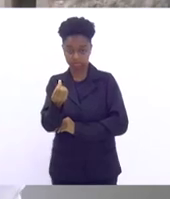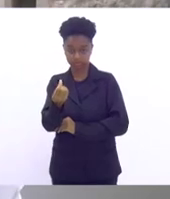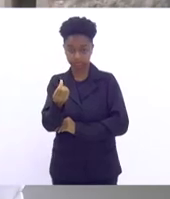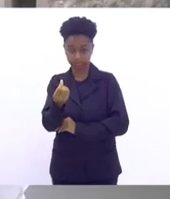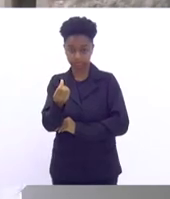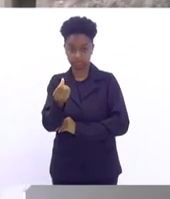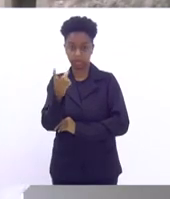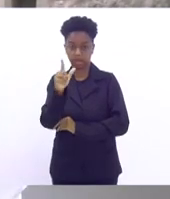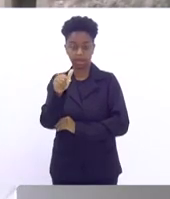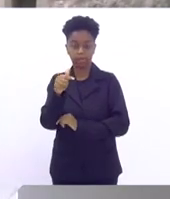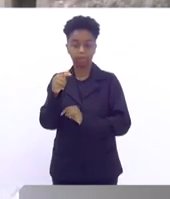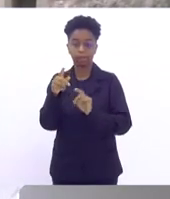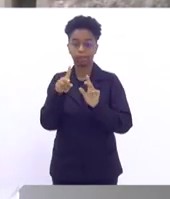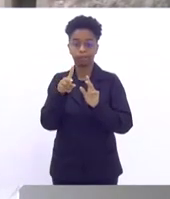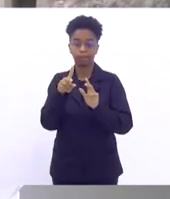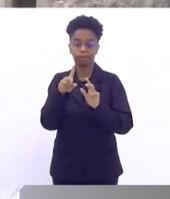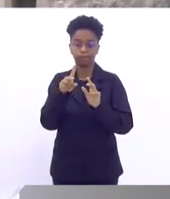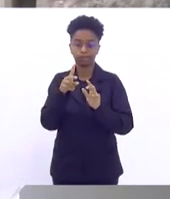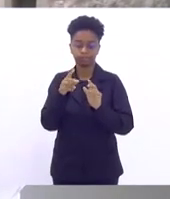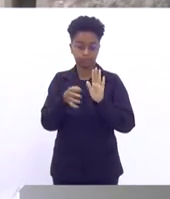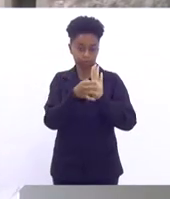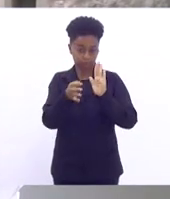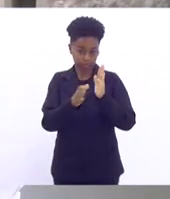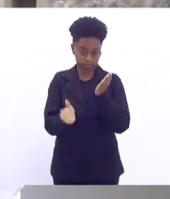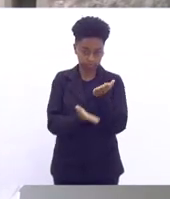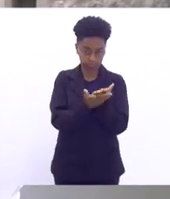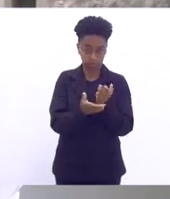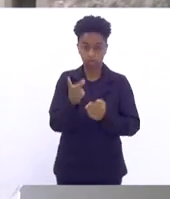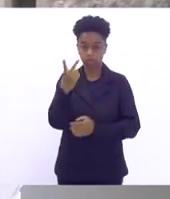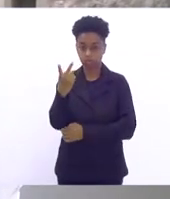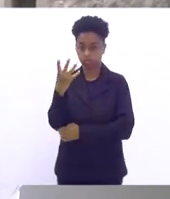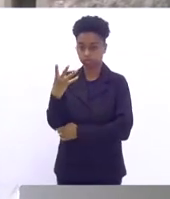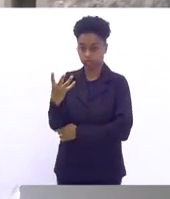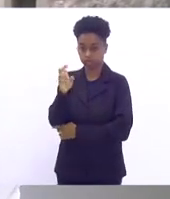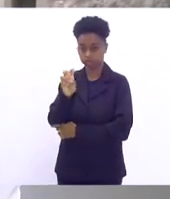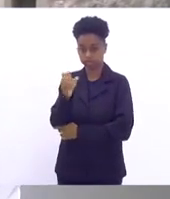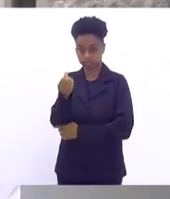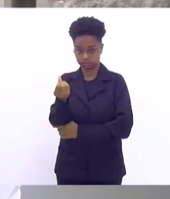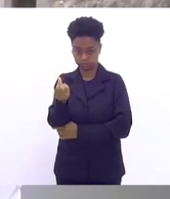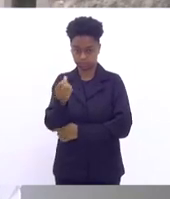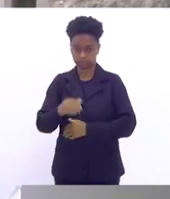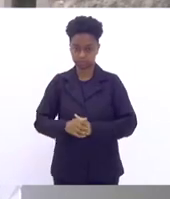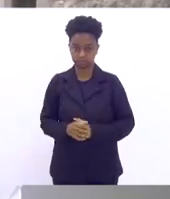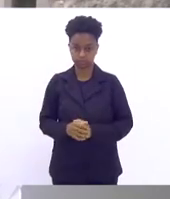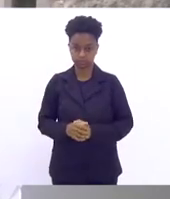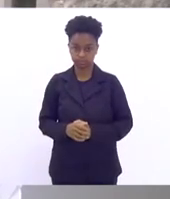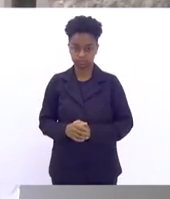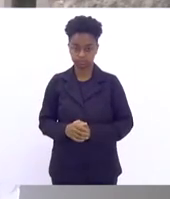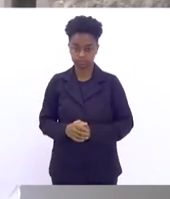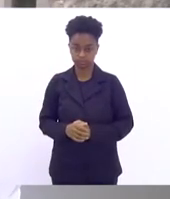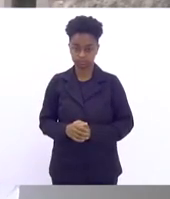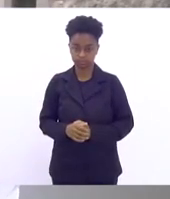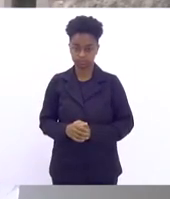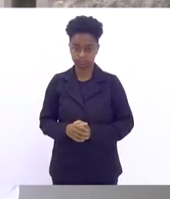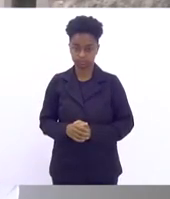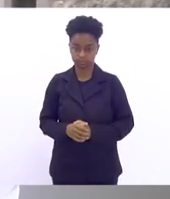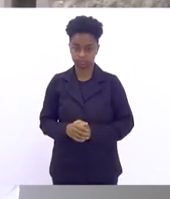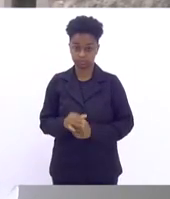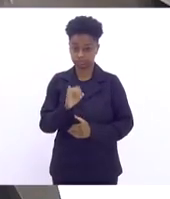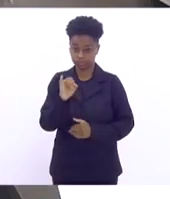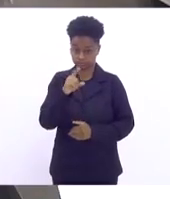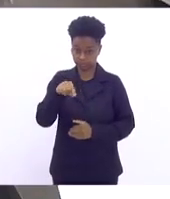pareceres pela anexação 245 e 6 os senhores que